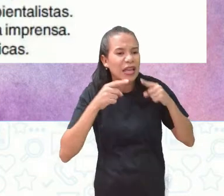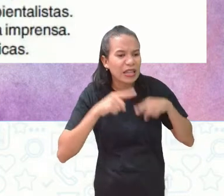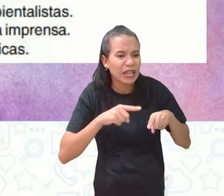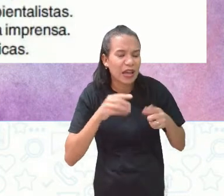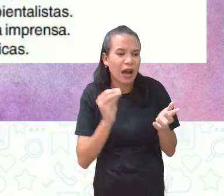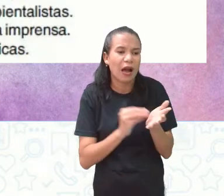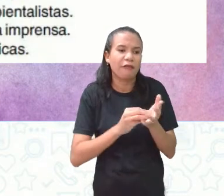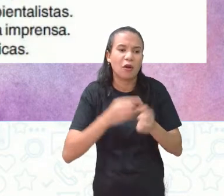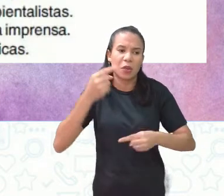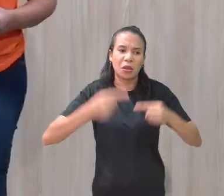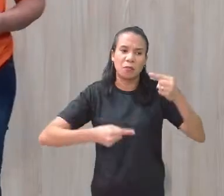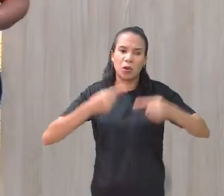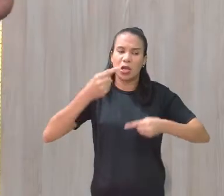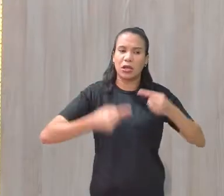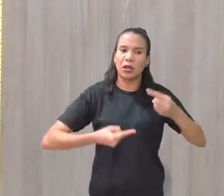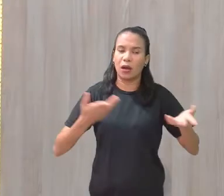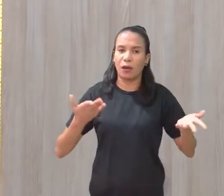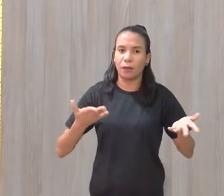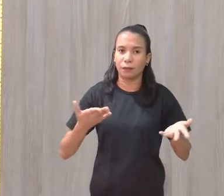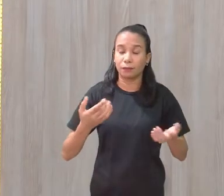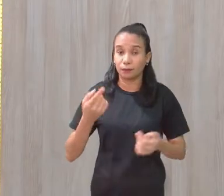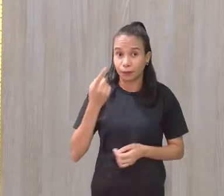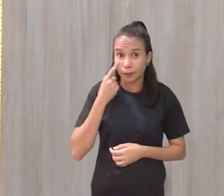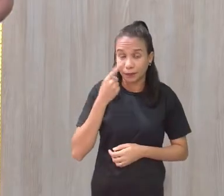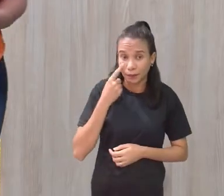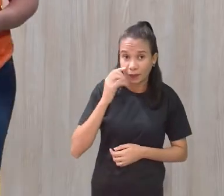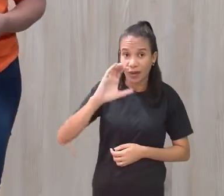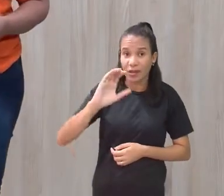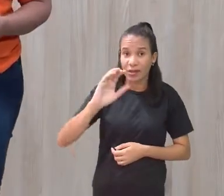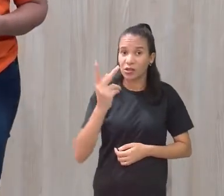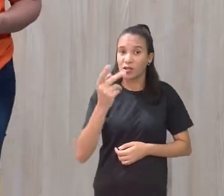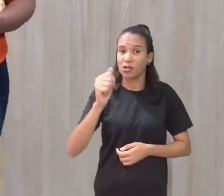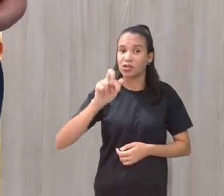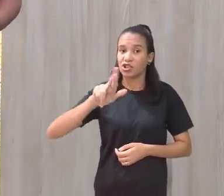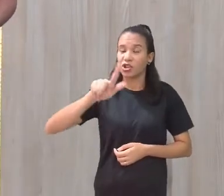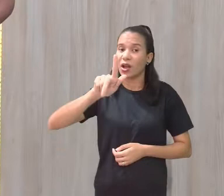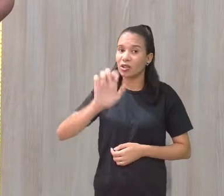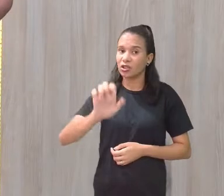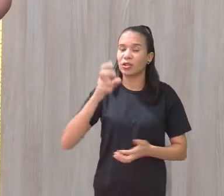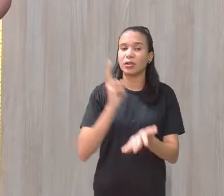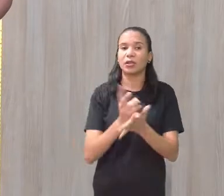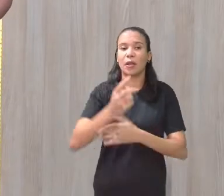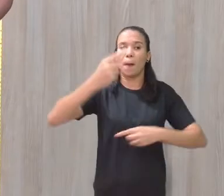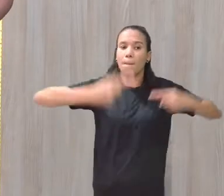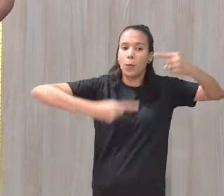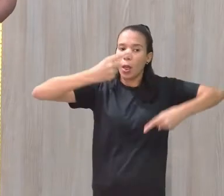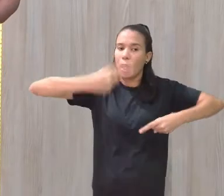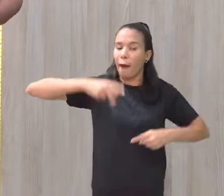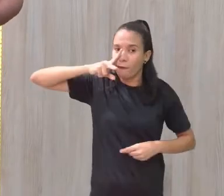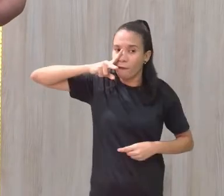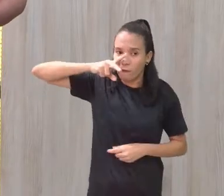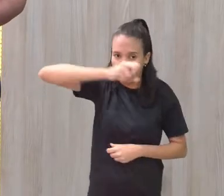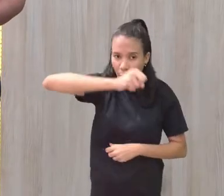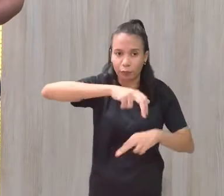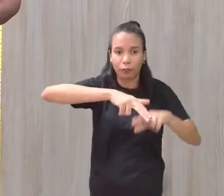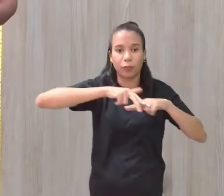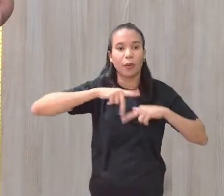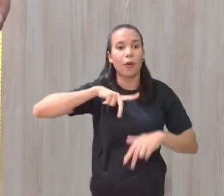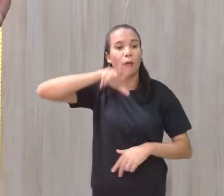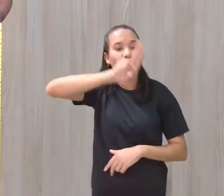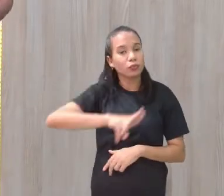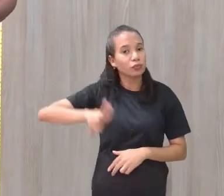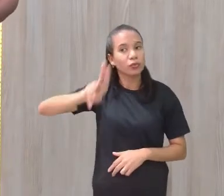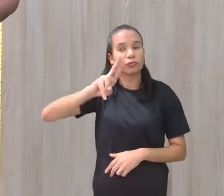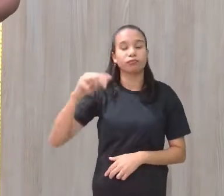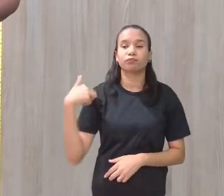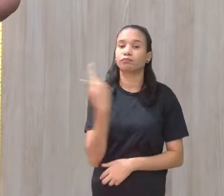políticas. Presta atenção, charge traz um posicionamento político muito forte, porque é através da charge